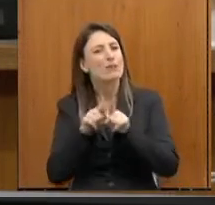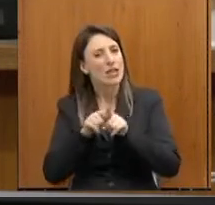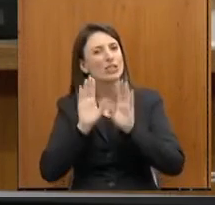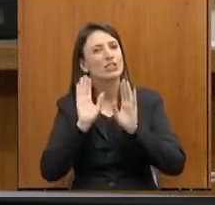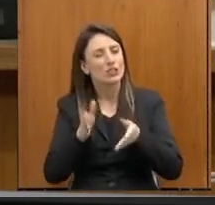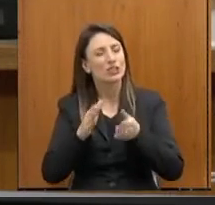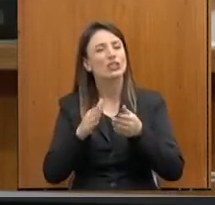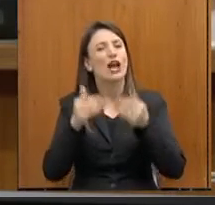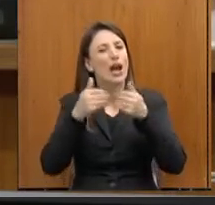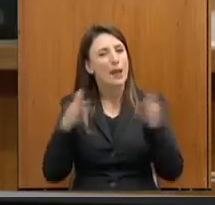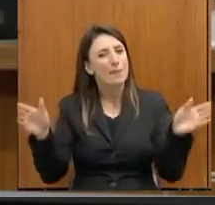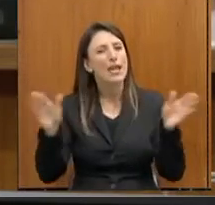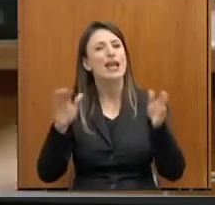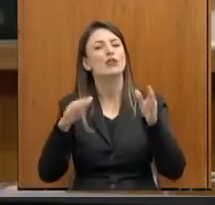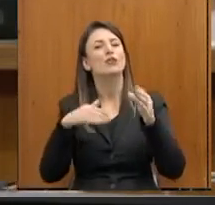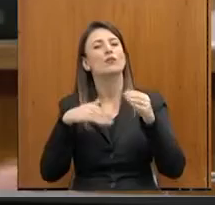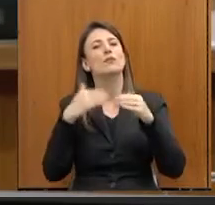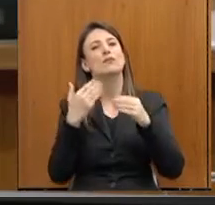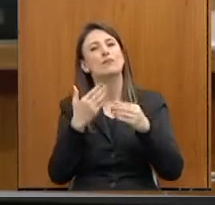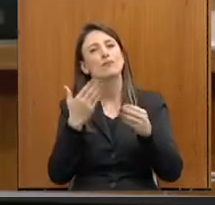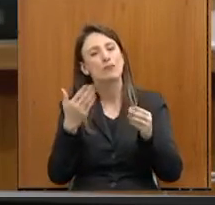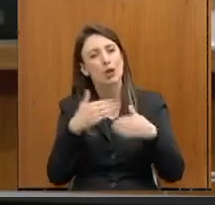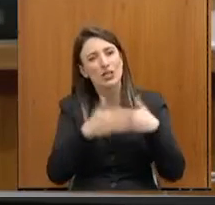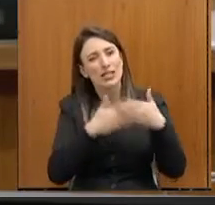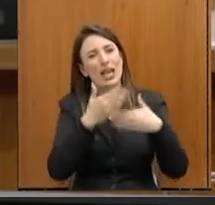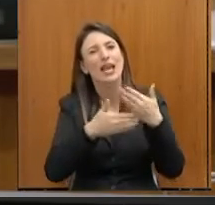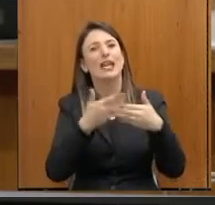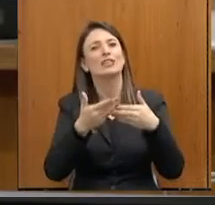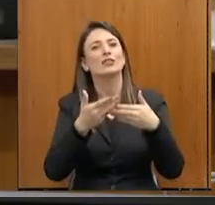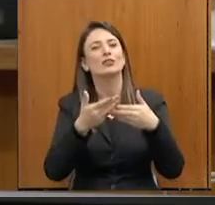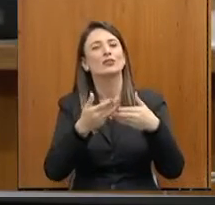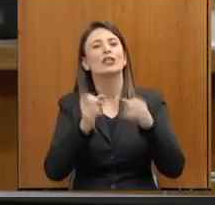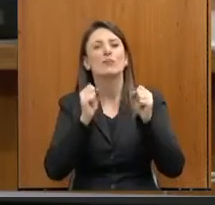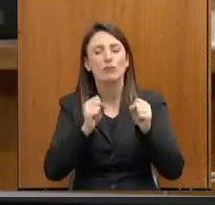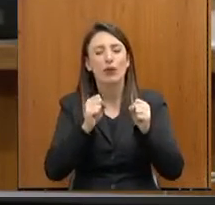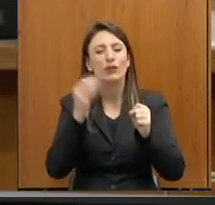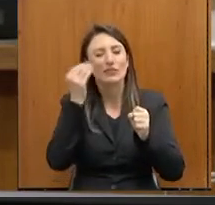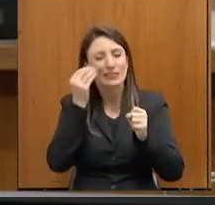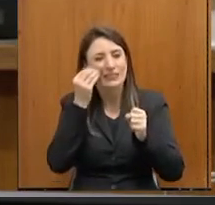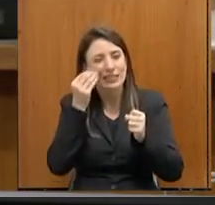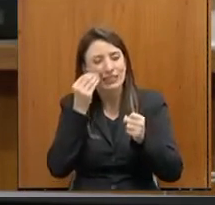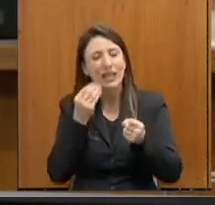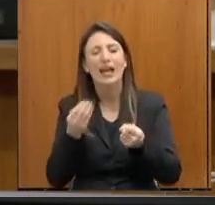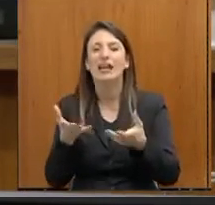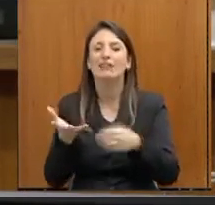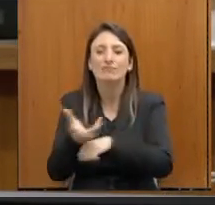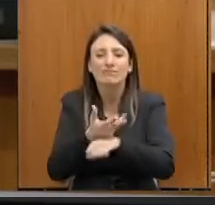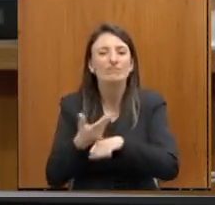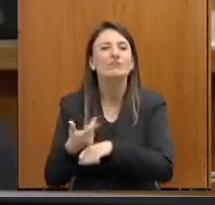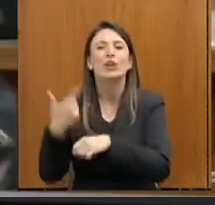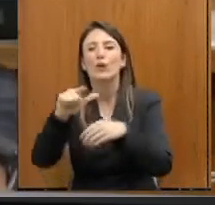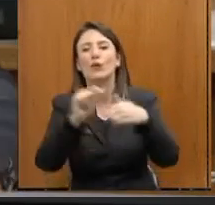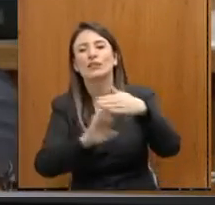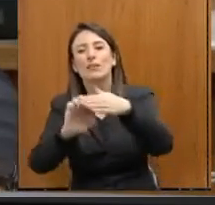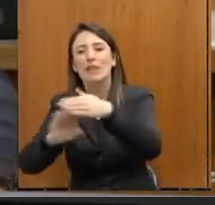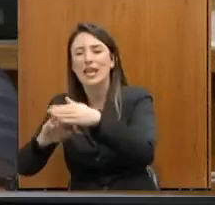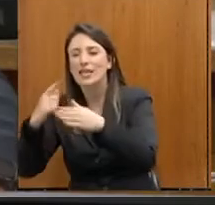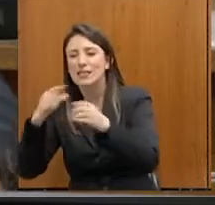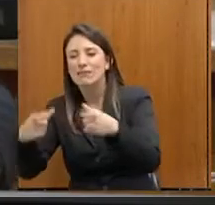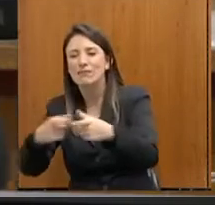para que os fornecedores locais passa a compor a sua rede de fornecimento isso com certeza